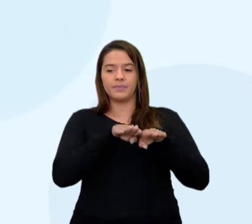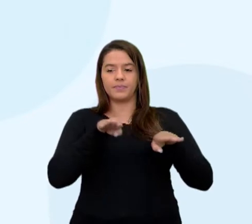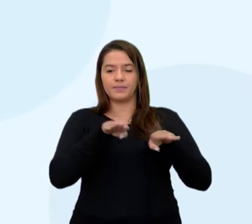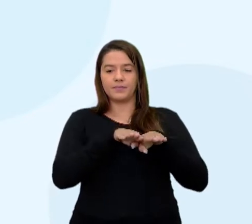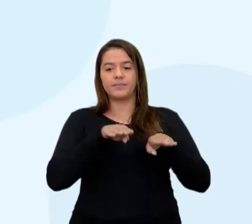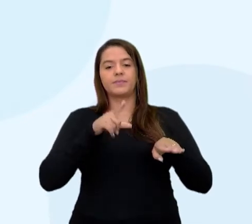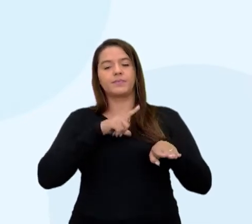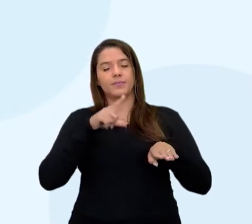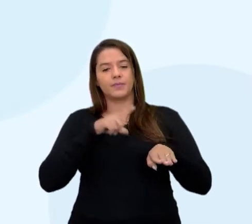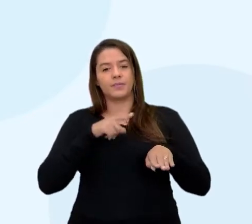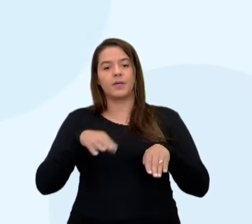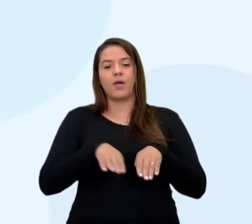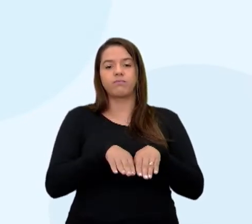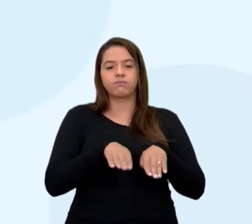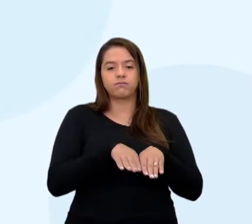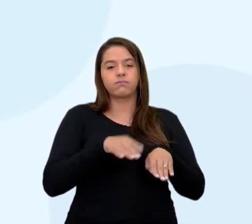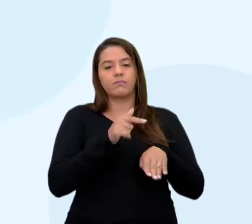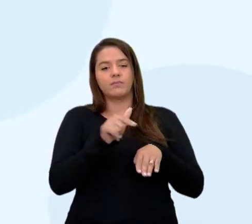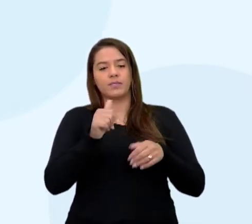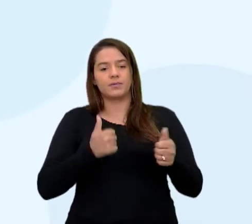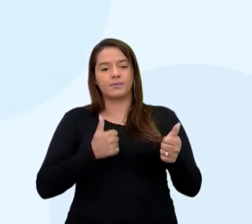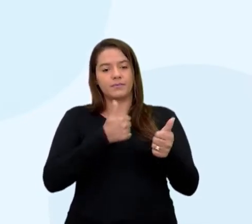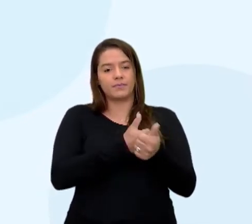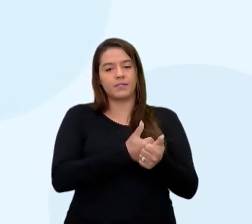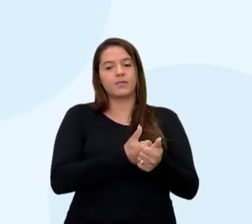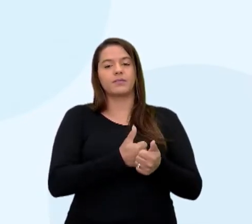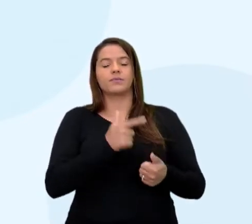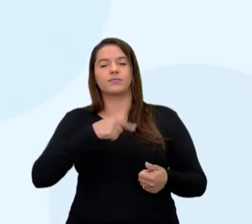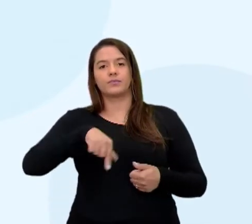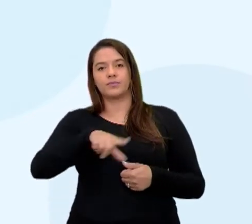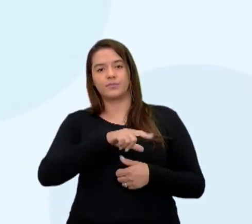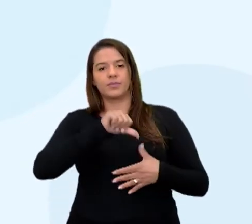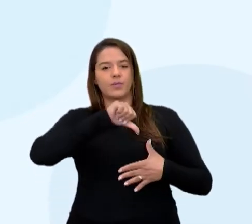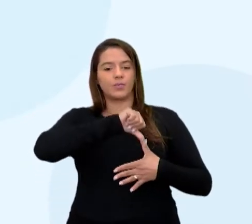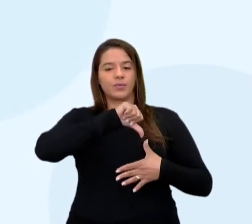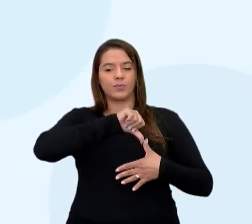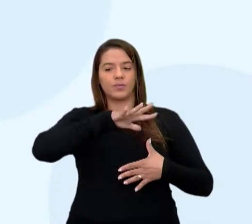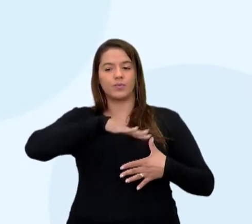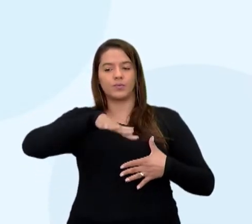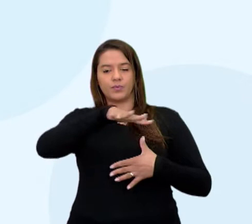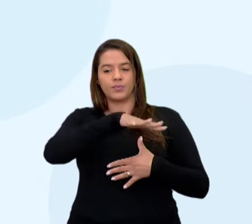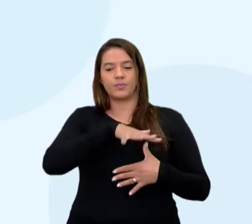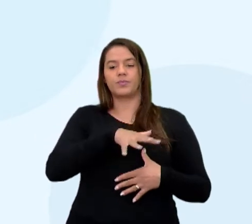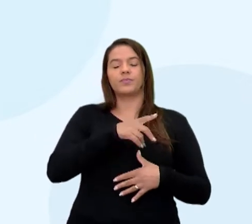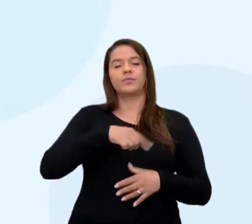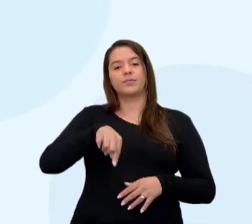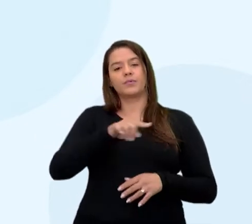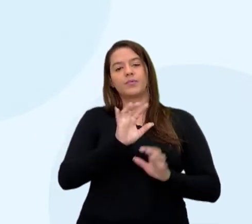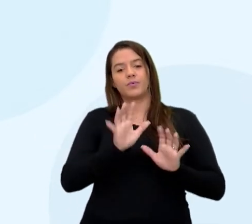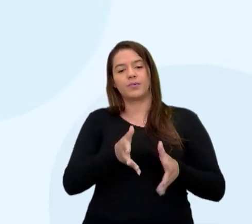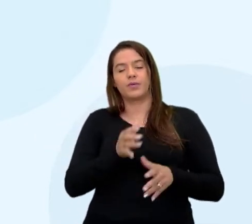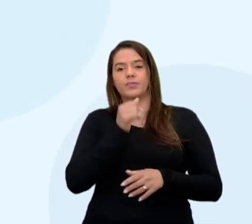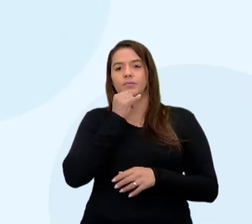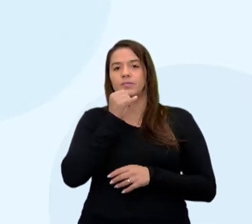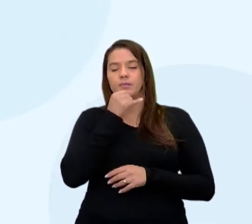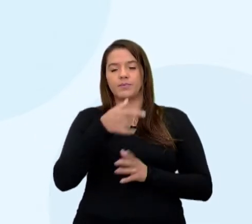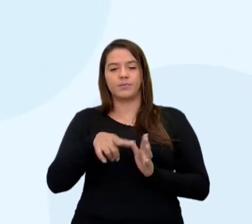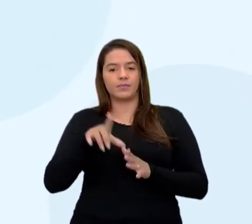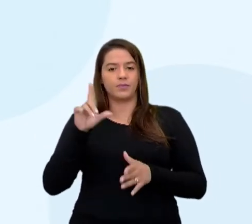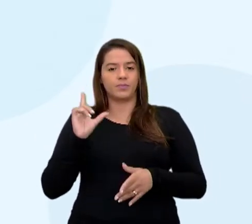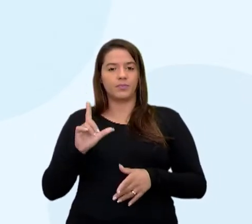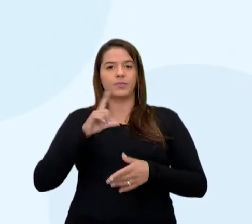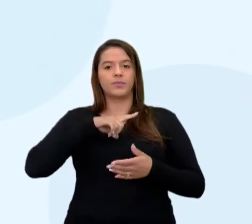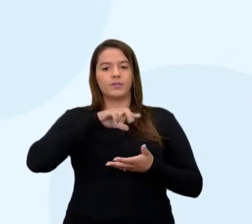com uma placa continental mais próximo do continente, né? Diferente do exemplo anterior. E aí formam aí